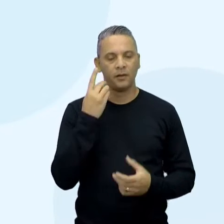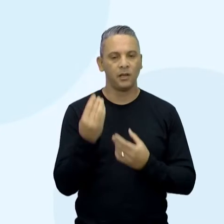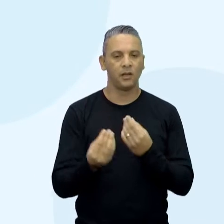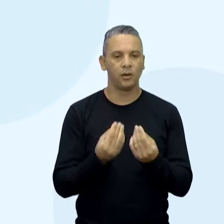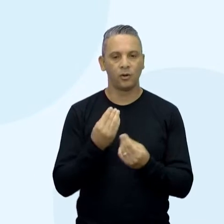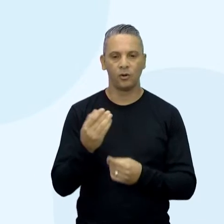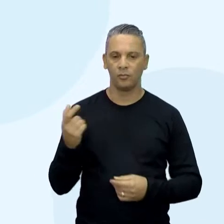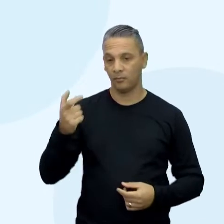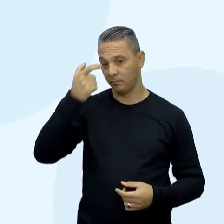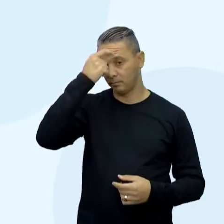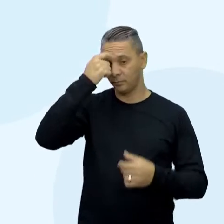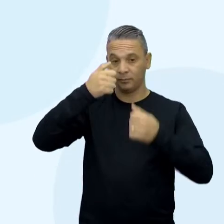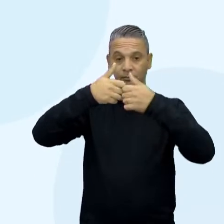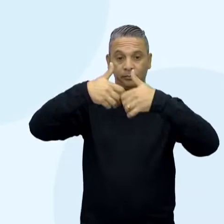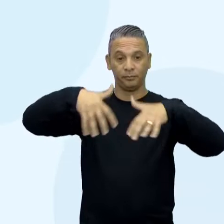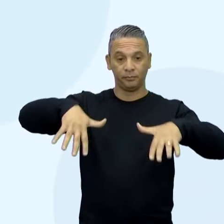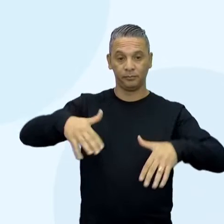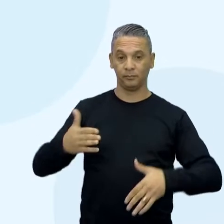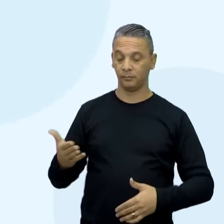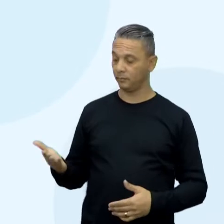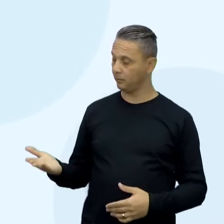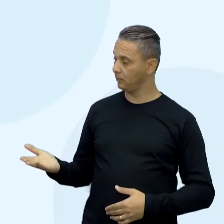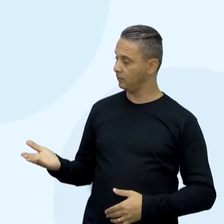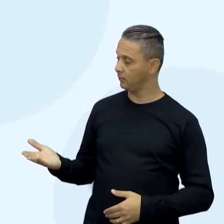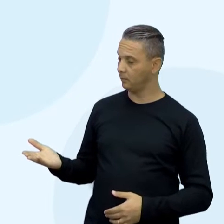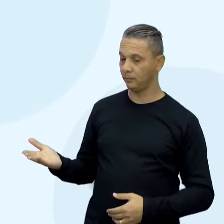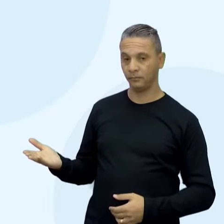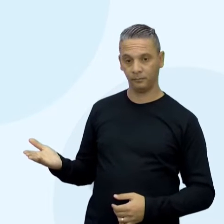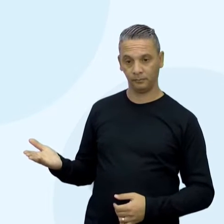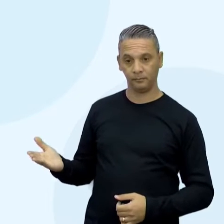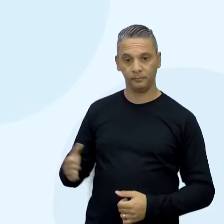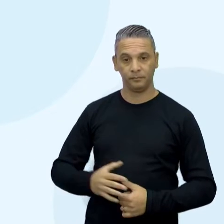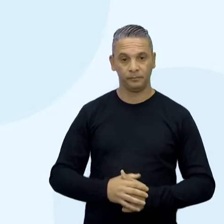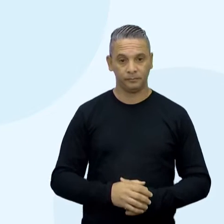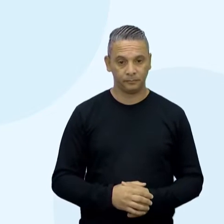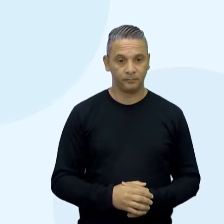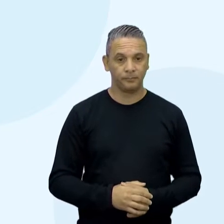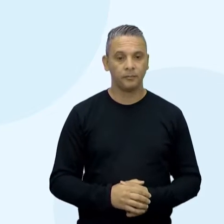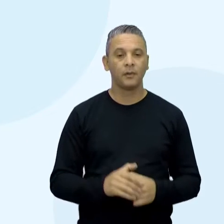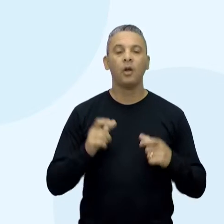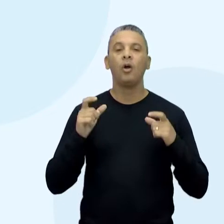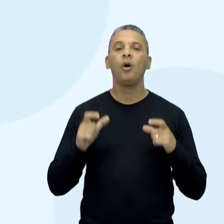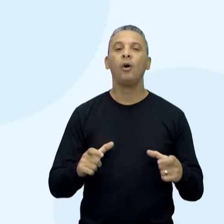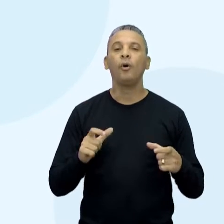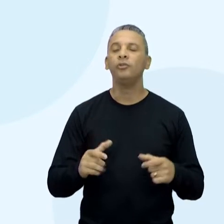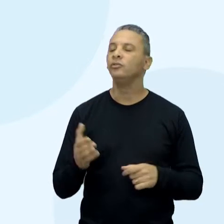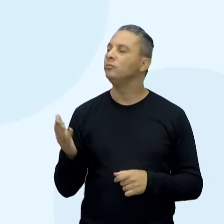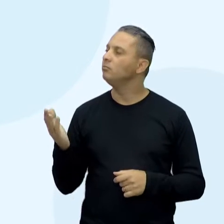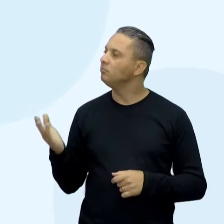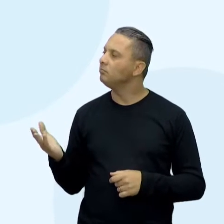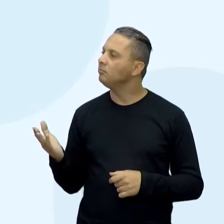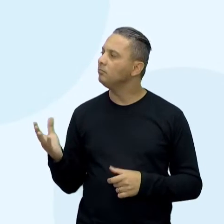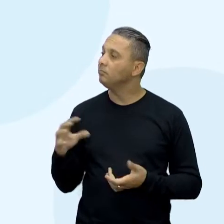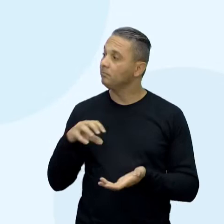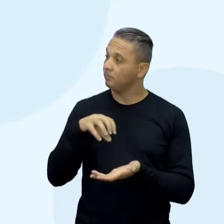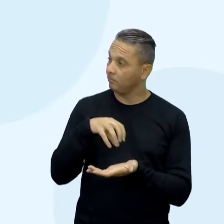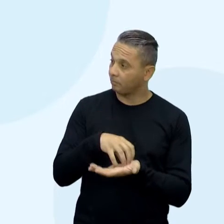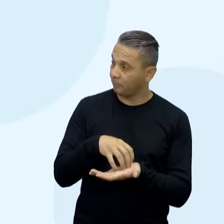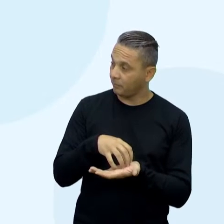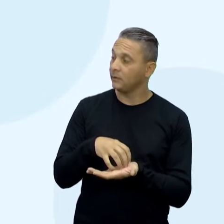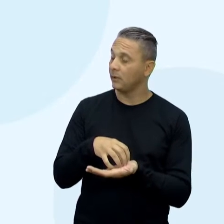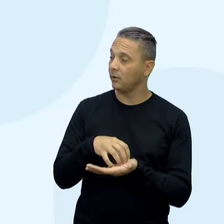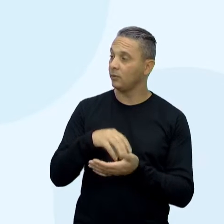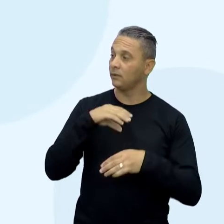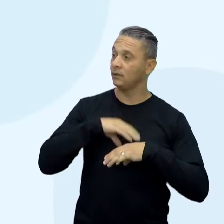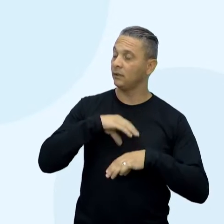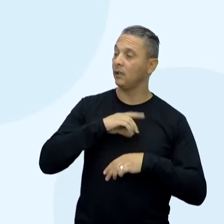nosso mapa mental para a gente relembrar dele. Então, onde é que está essa catedral? Ela está localizada